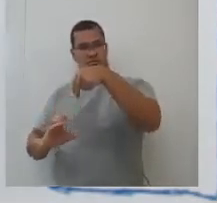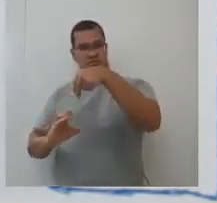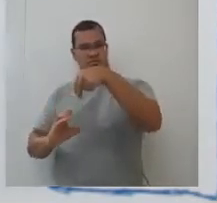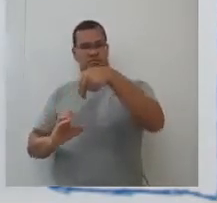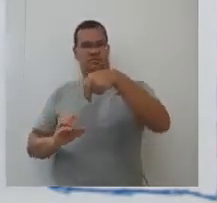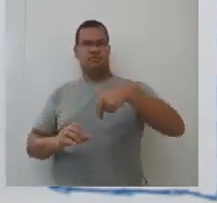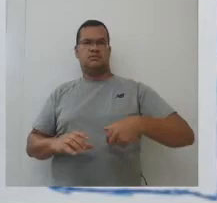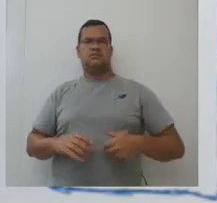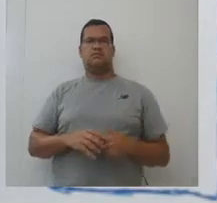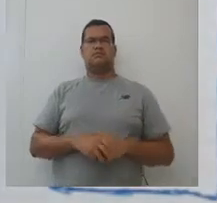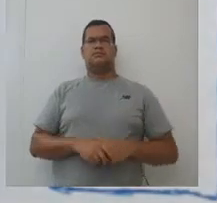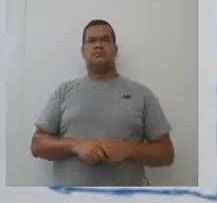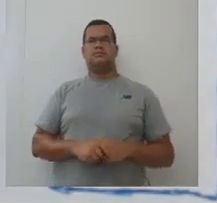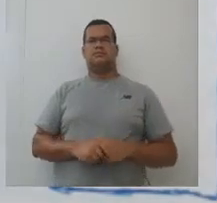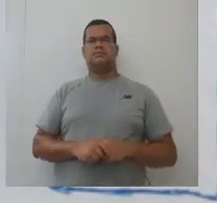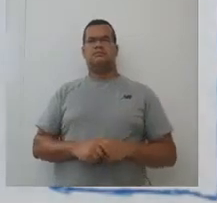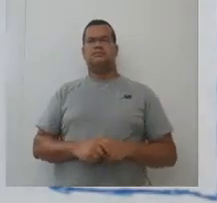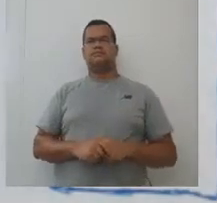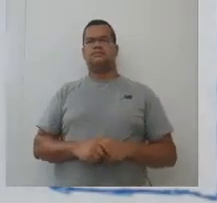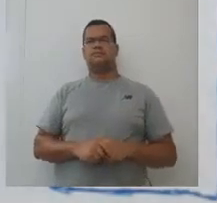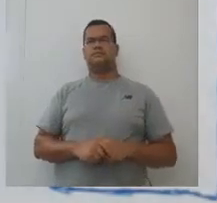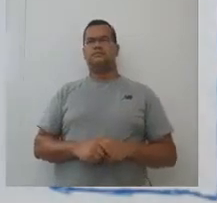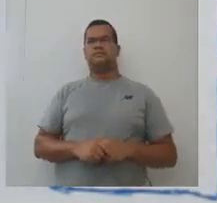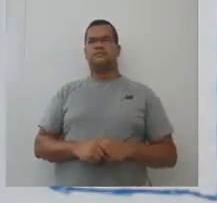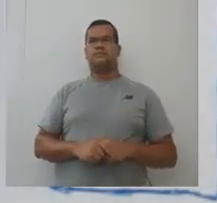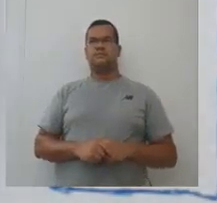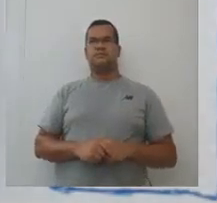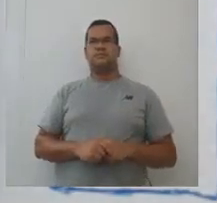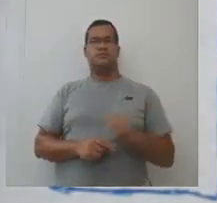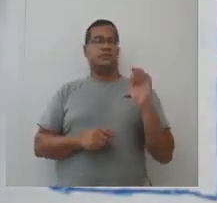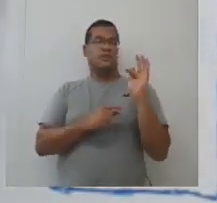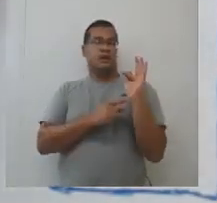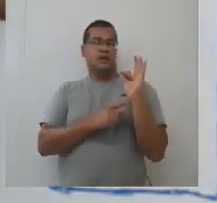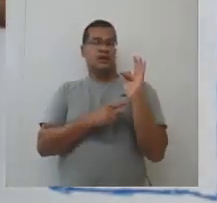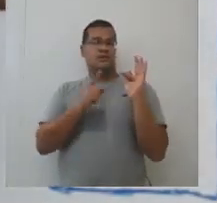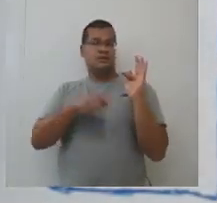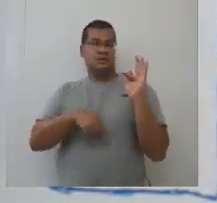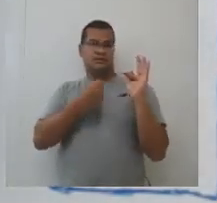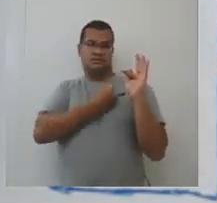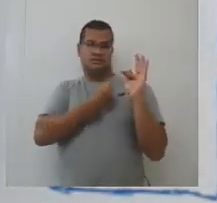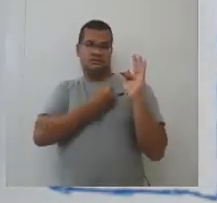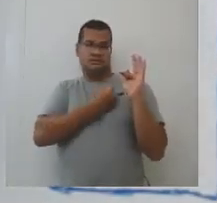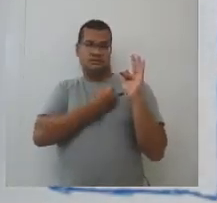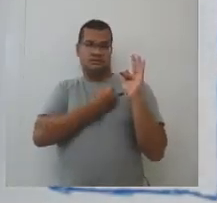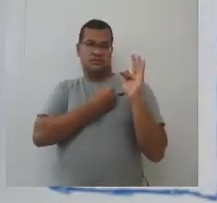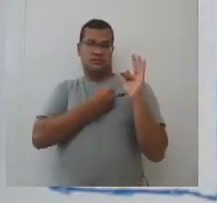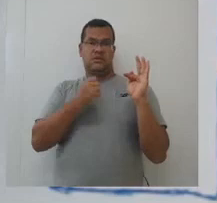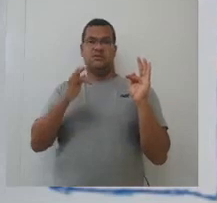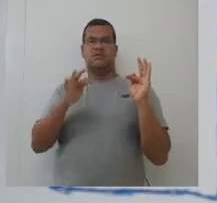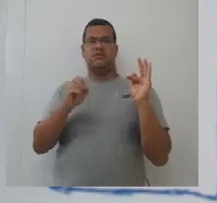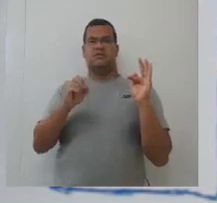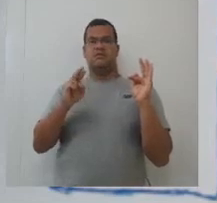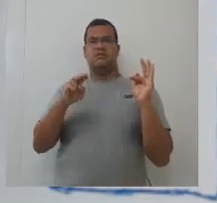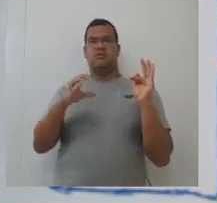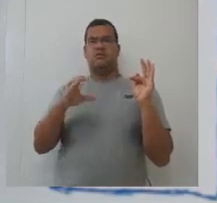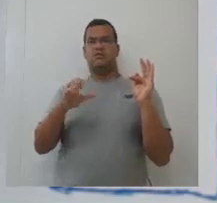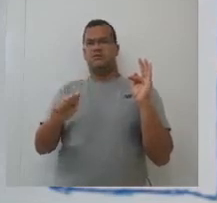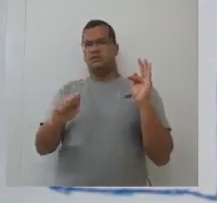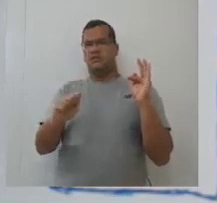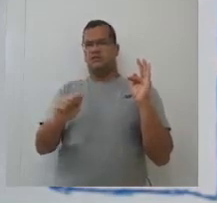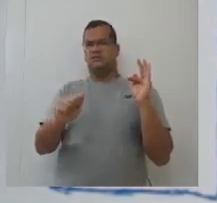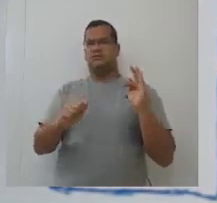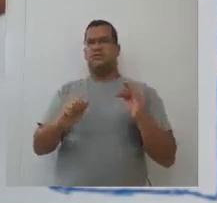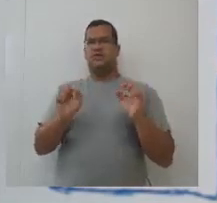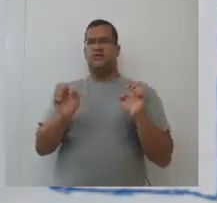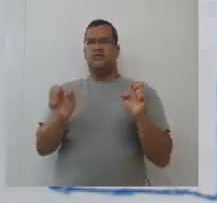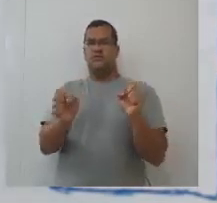Coulomb. A grandeza F é a grandeza força.